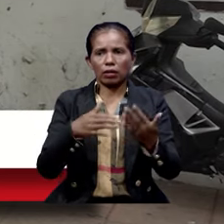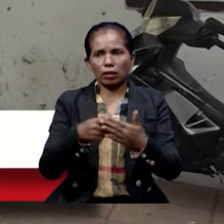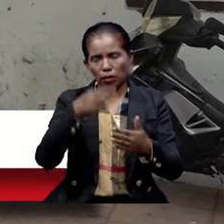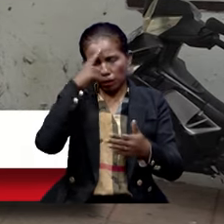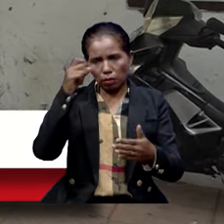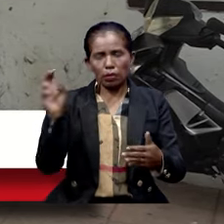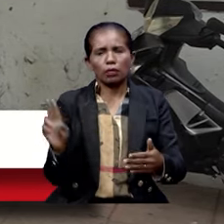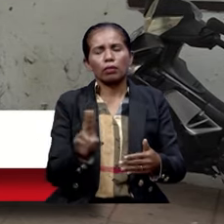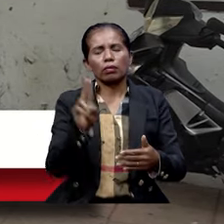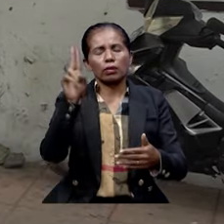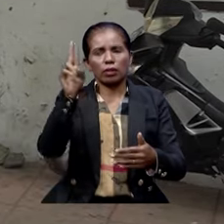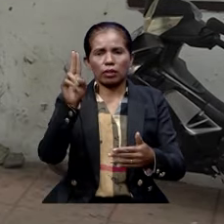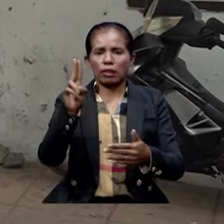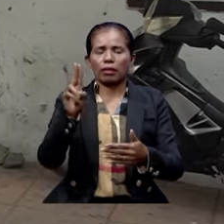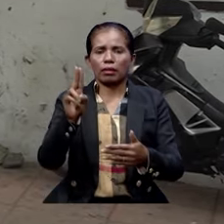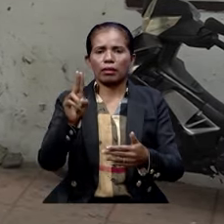universidade, né? Ninha